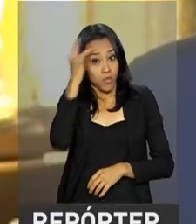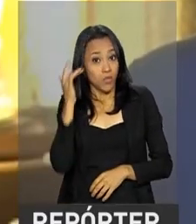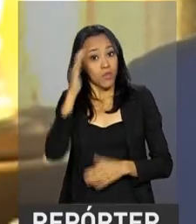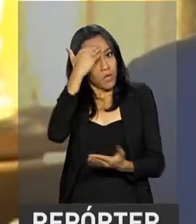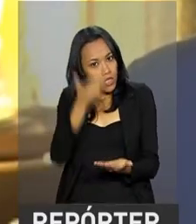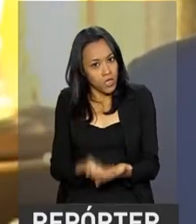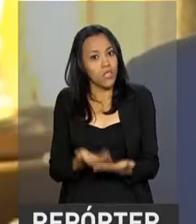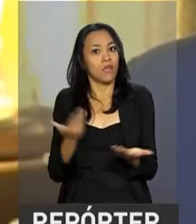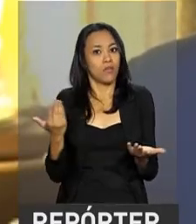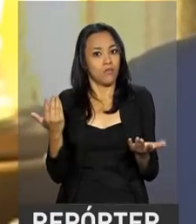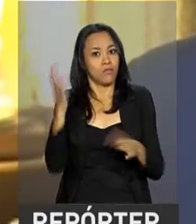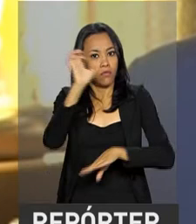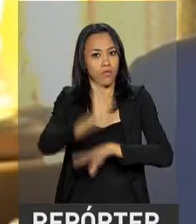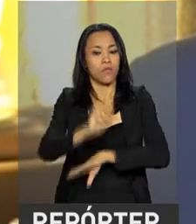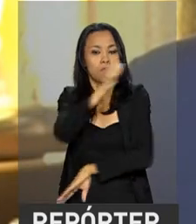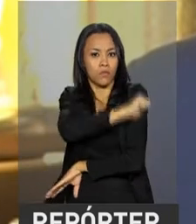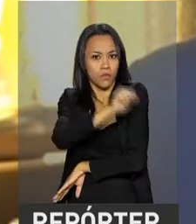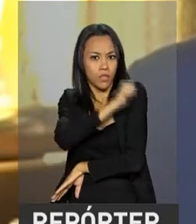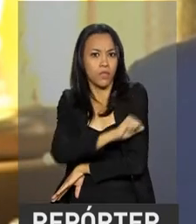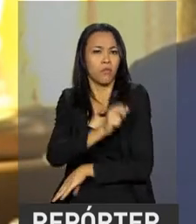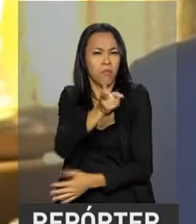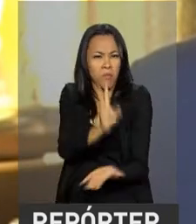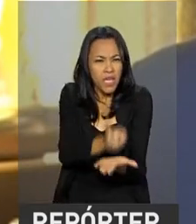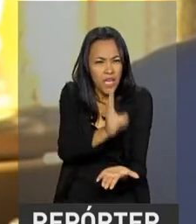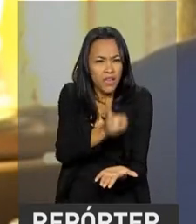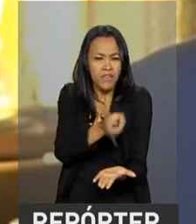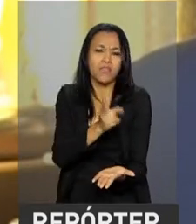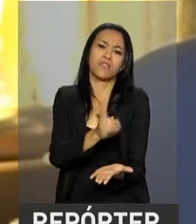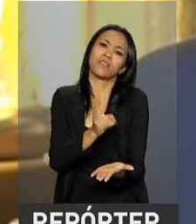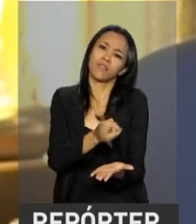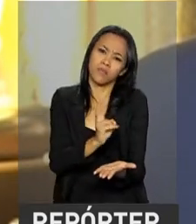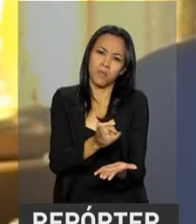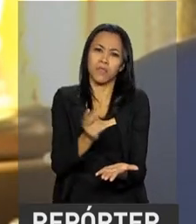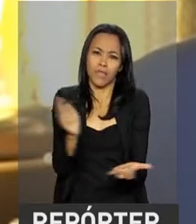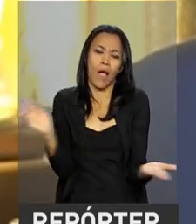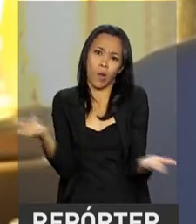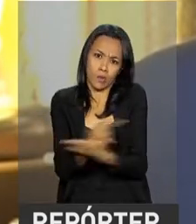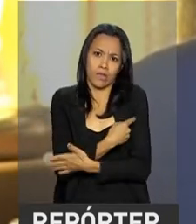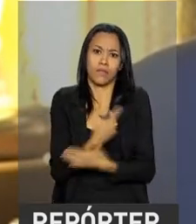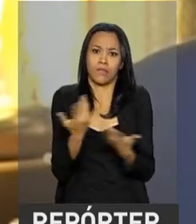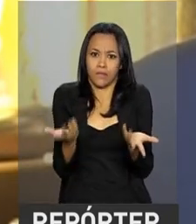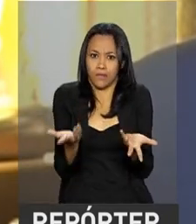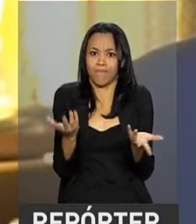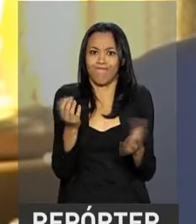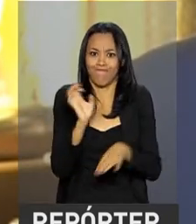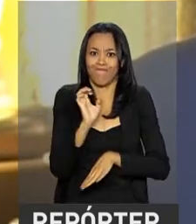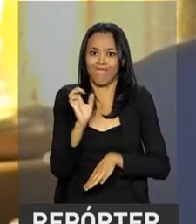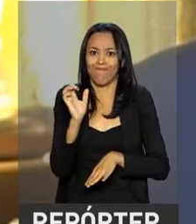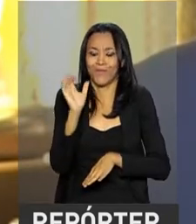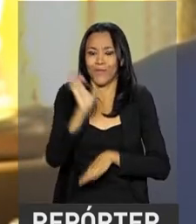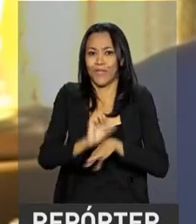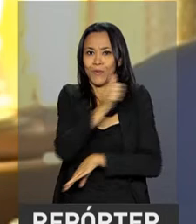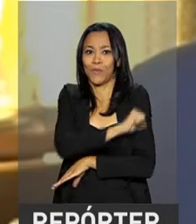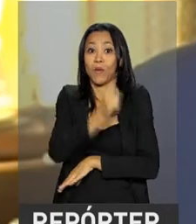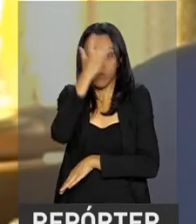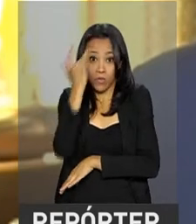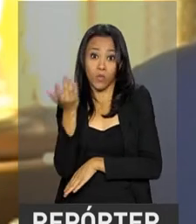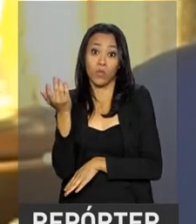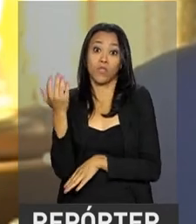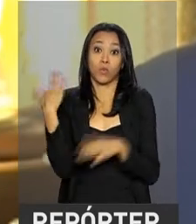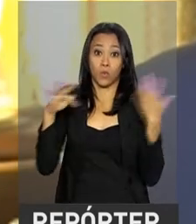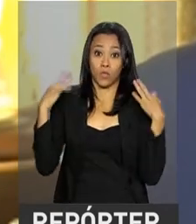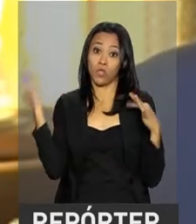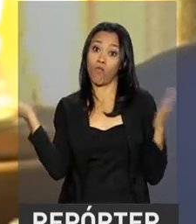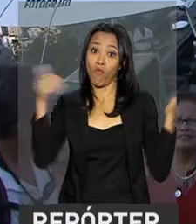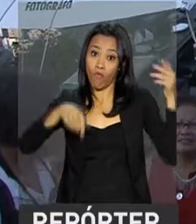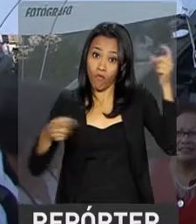Janeiro, acredito eu. Mesmo com todas essas situações que ocorrem na cidade, os clientes estão voltando a vir aqui